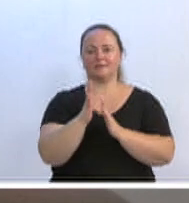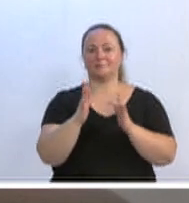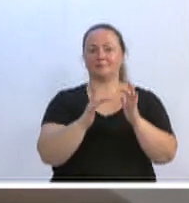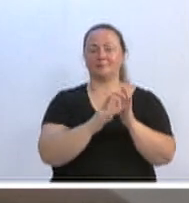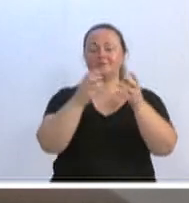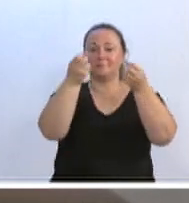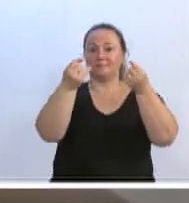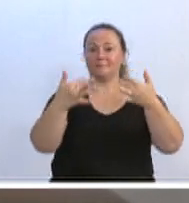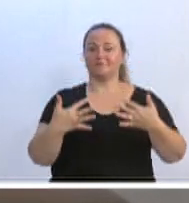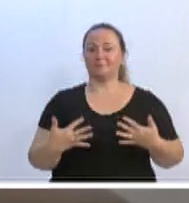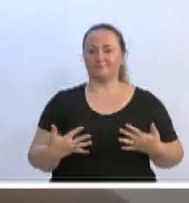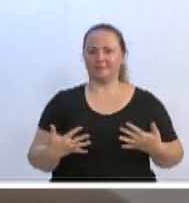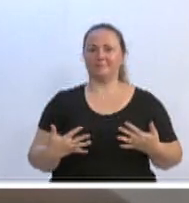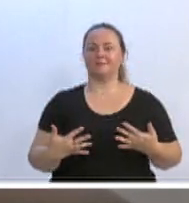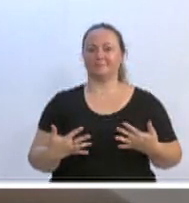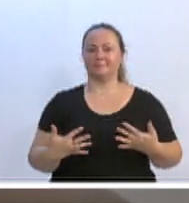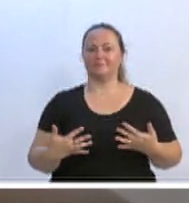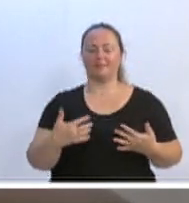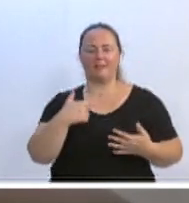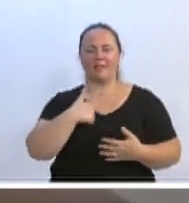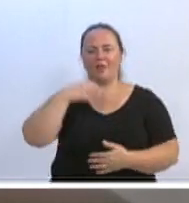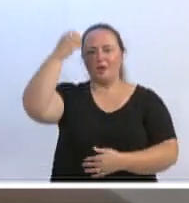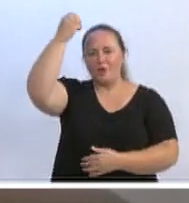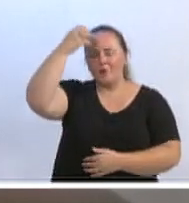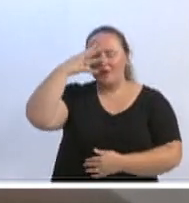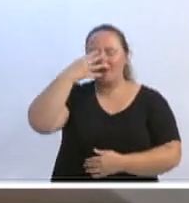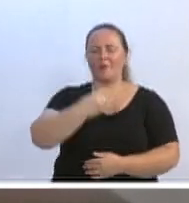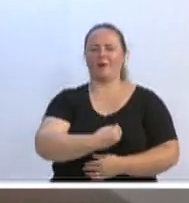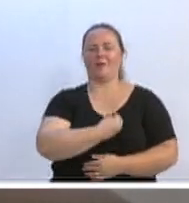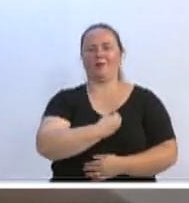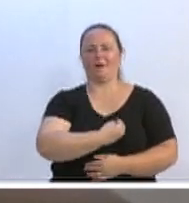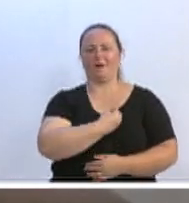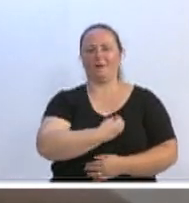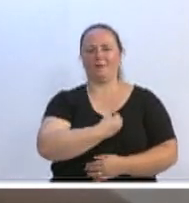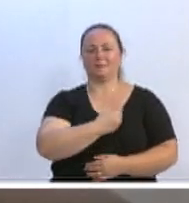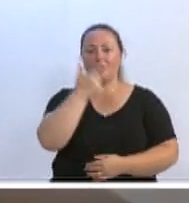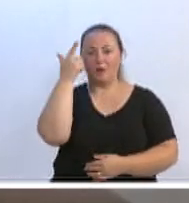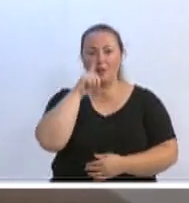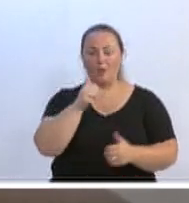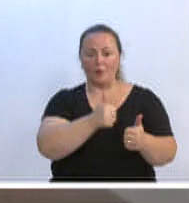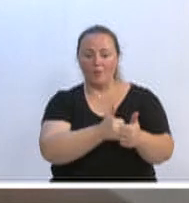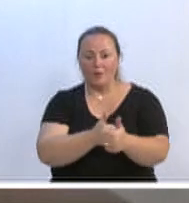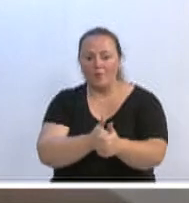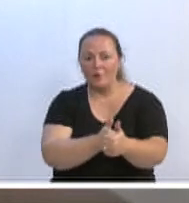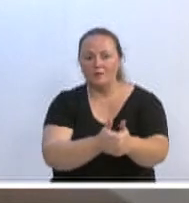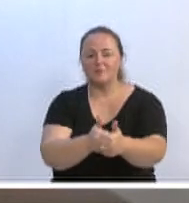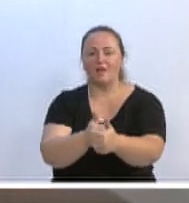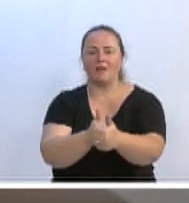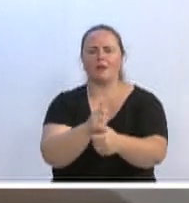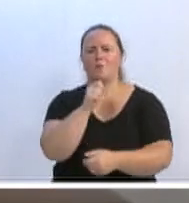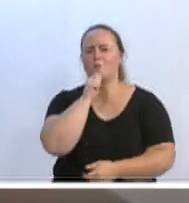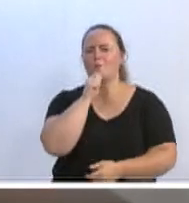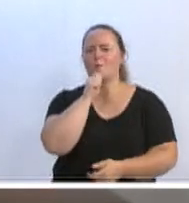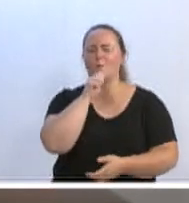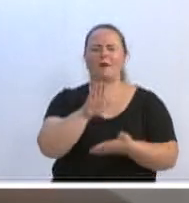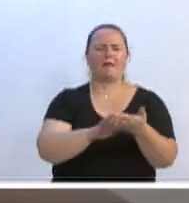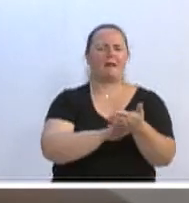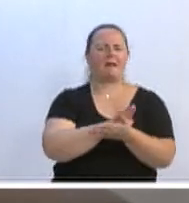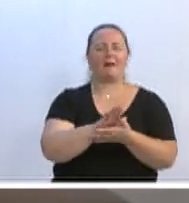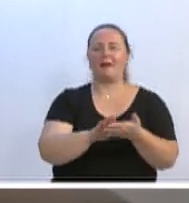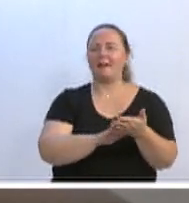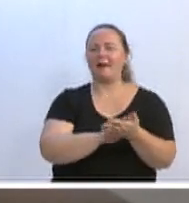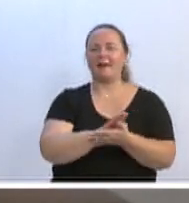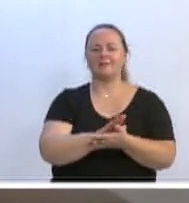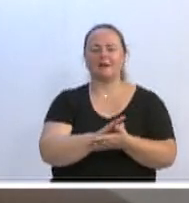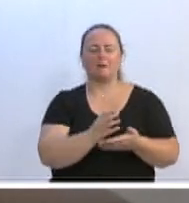né? Eu sou a luz da vida. Quem me segue não andará em trevas, mas terá a